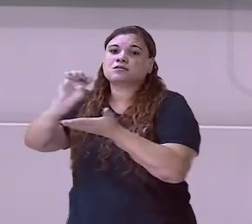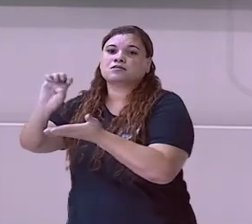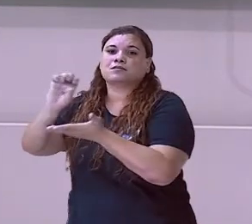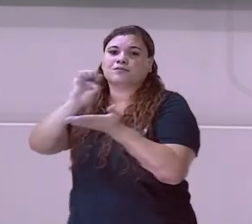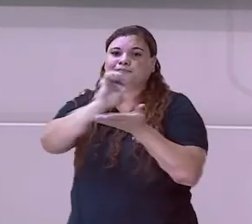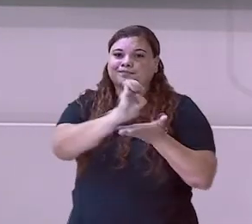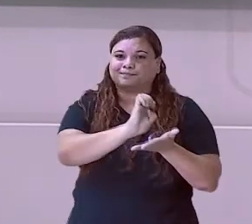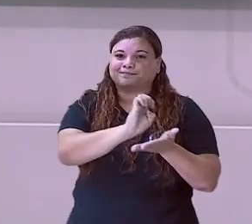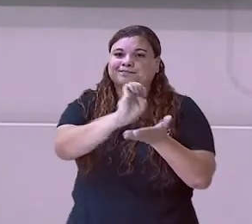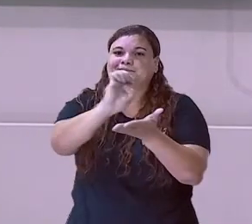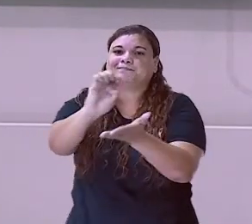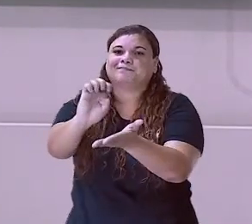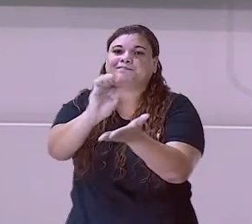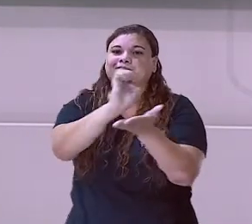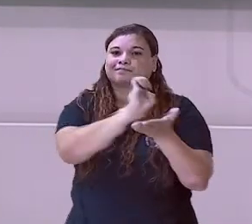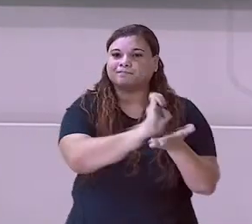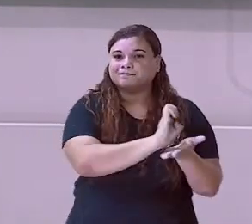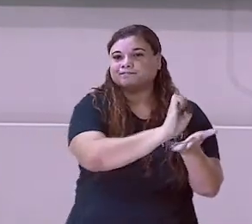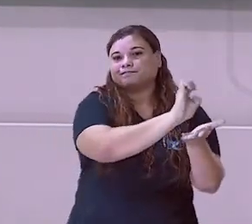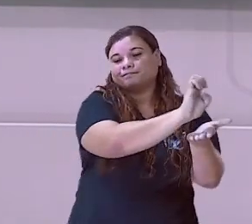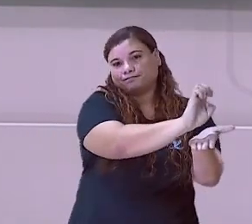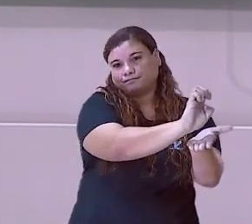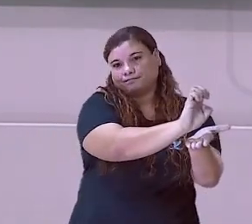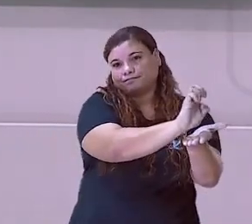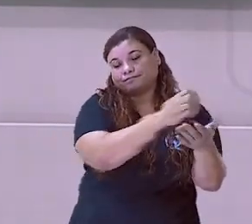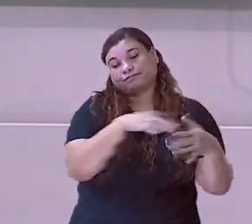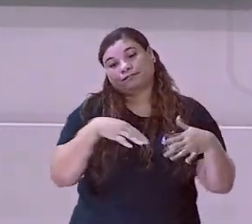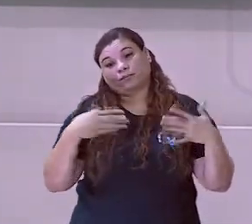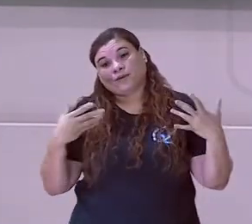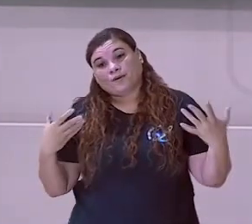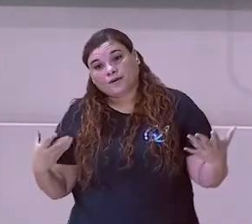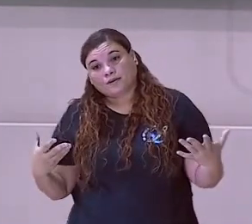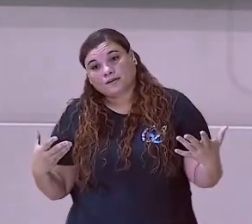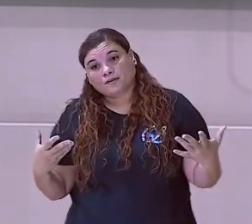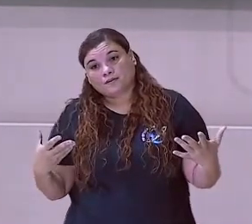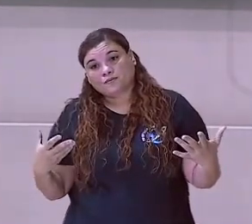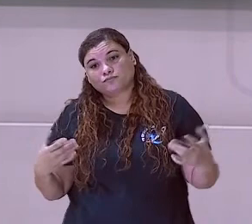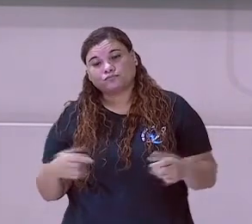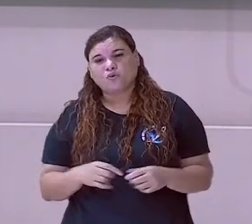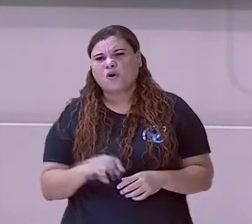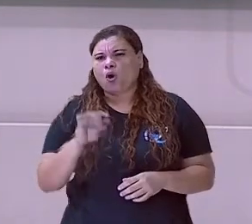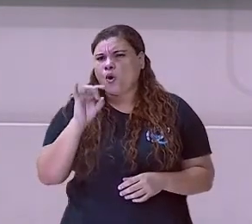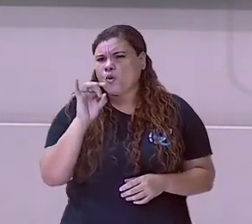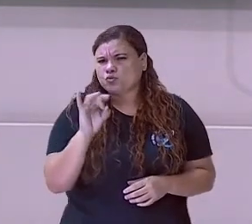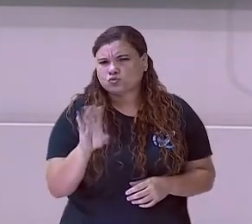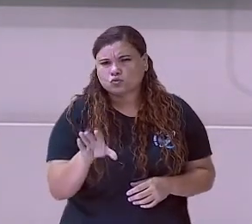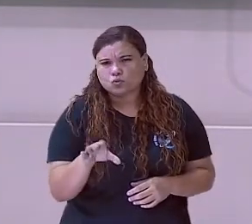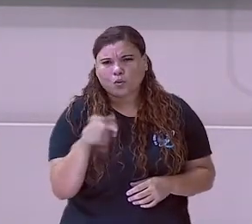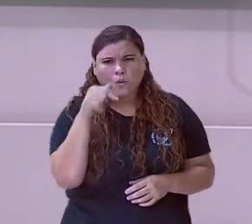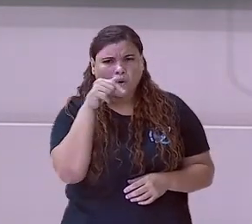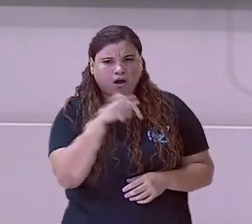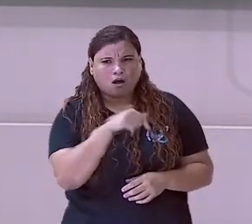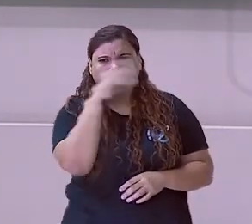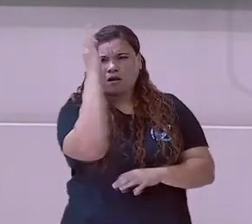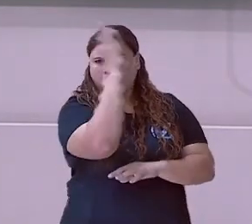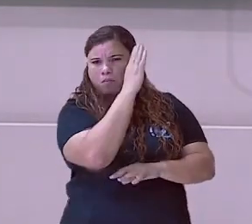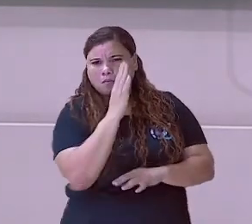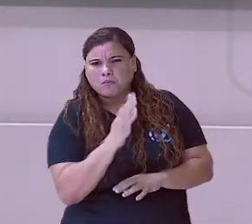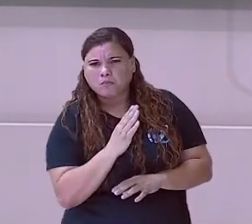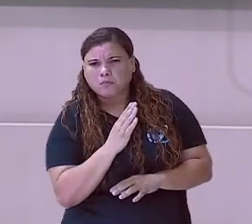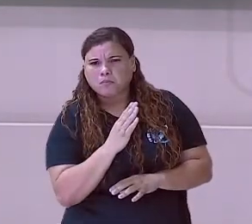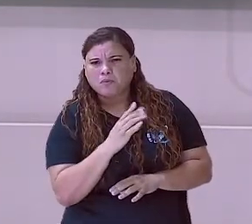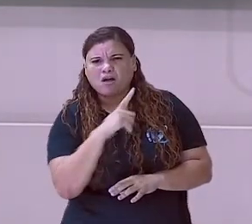Infelizmente, grande parte dos nossos recursos naturais nós mandamos para fora. Enquanto